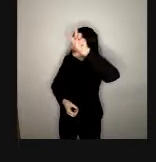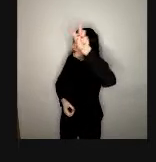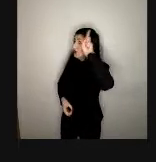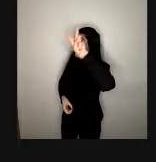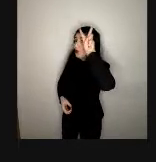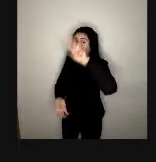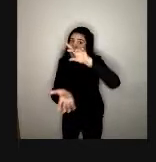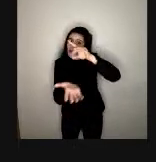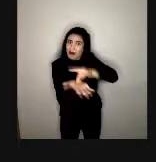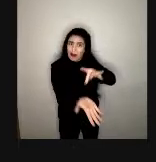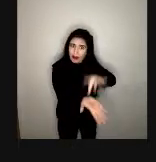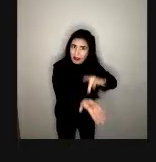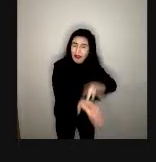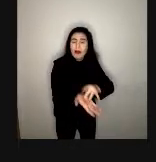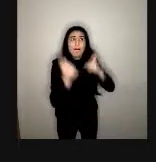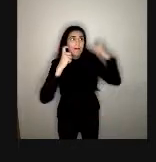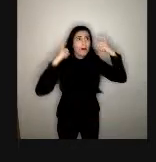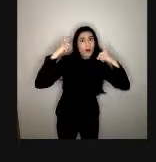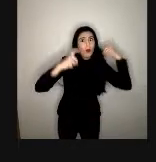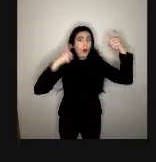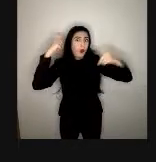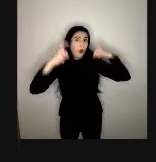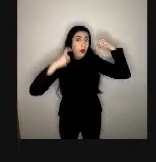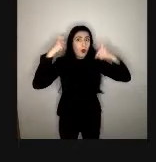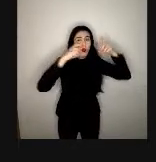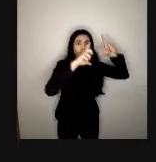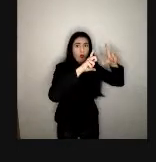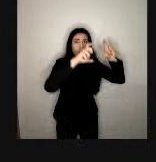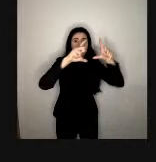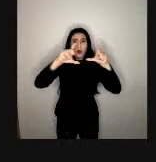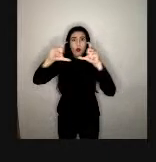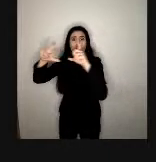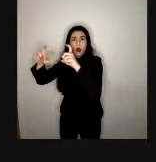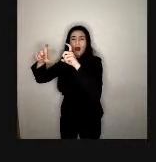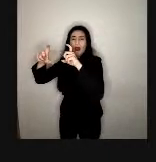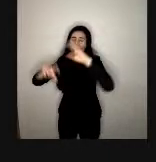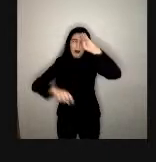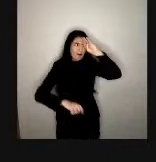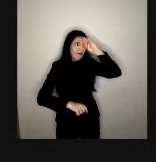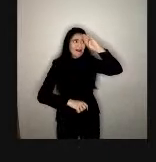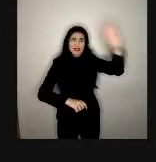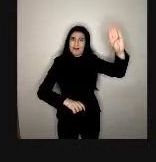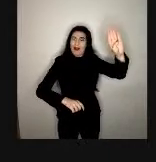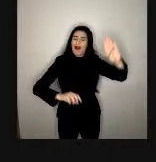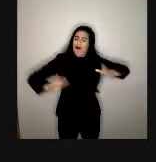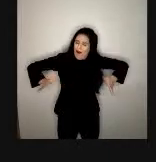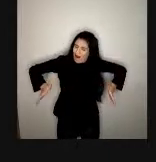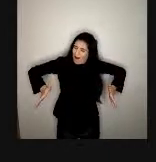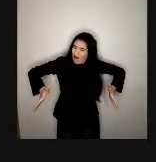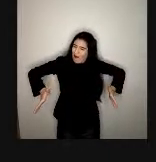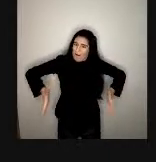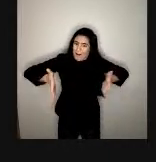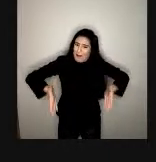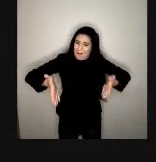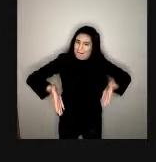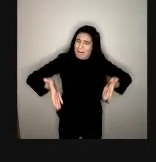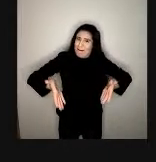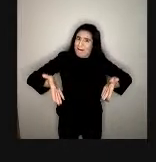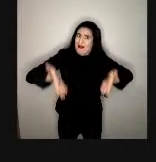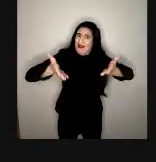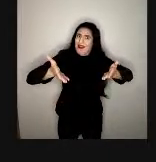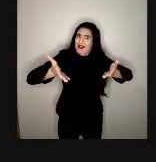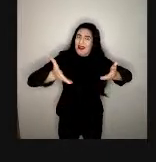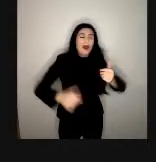fazer fotografias que priorizassem a autoestima e uma visão positiva das